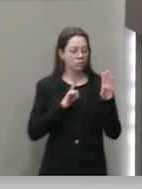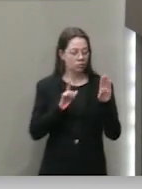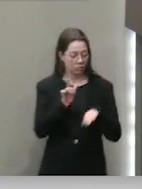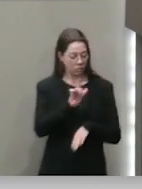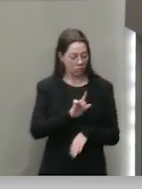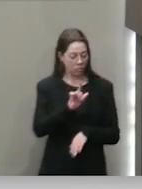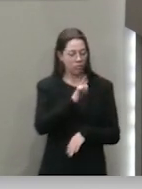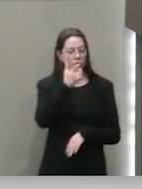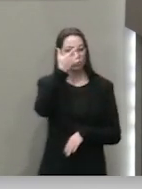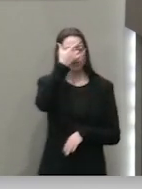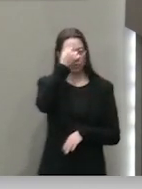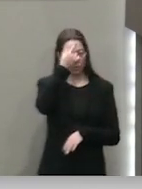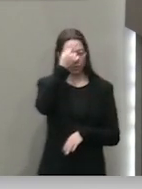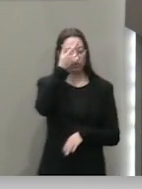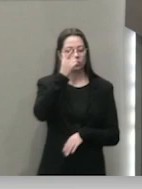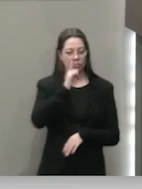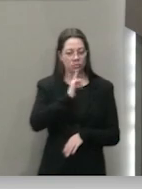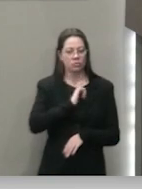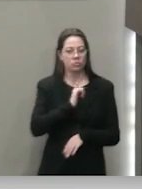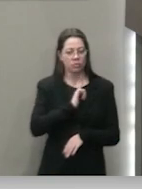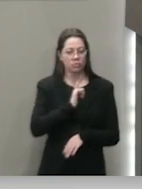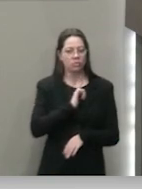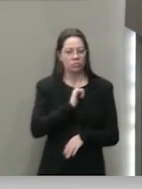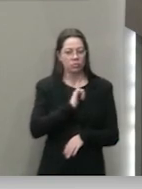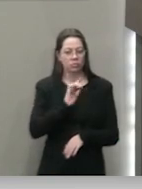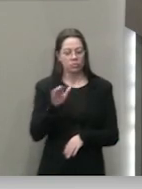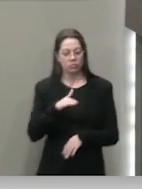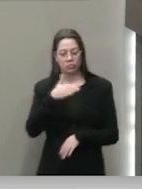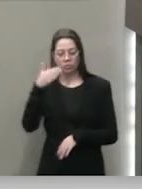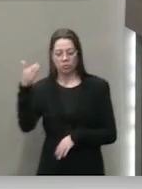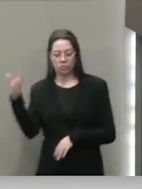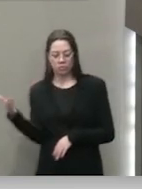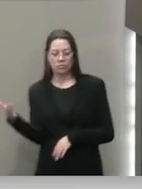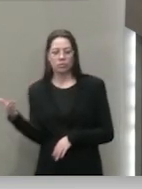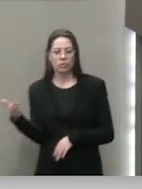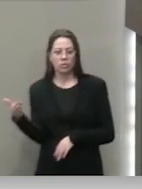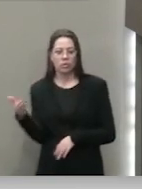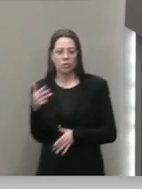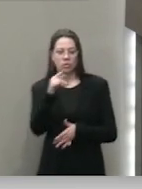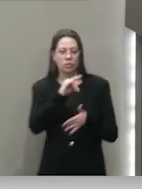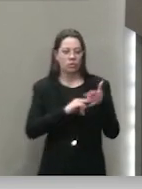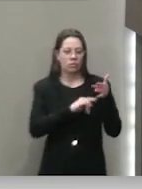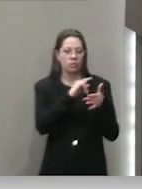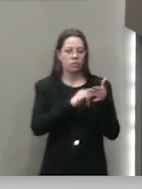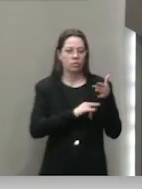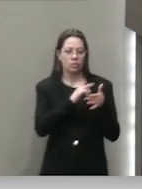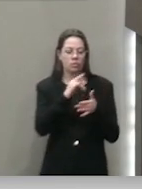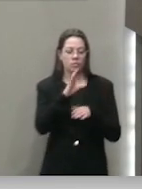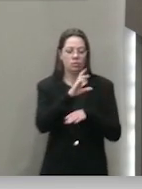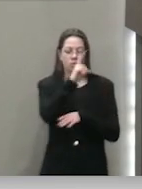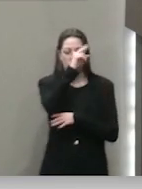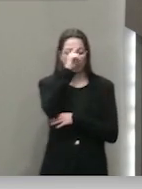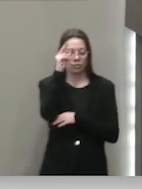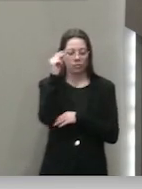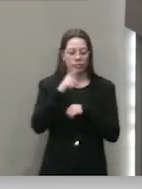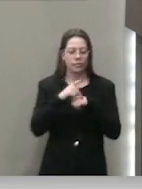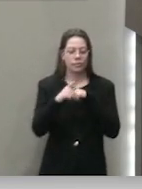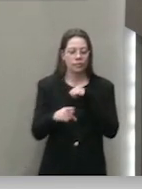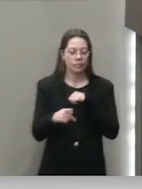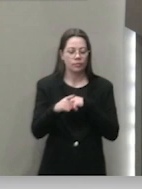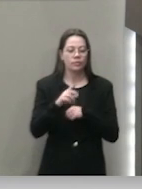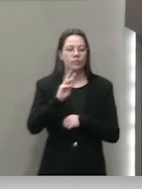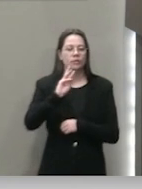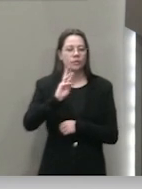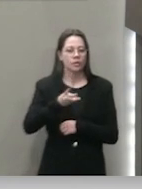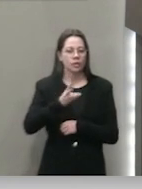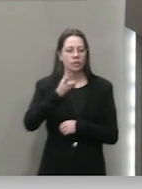curso superior. Do outro lado, a folha de pagamento dele do município de Passo Fundo,